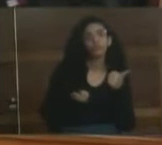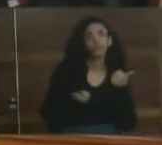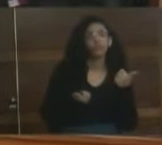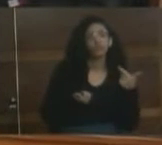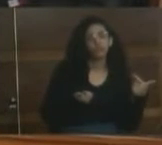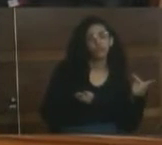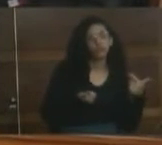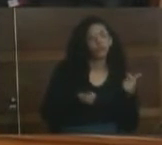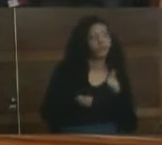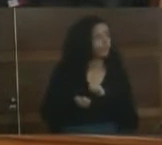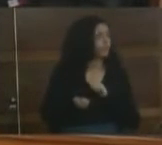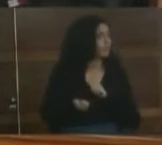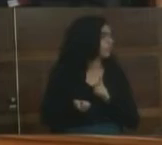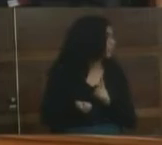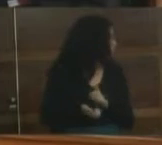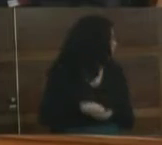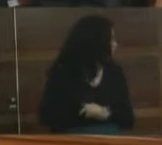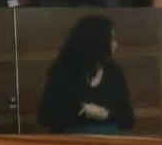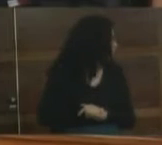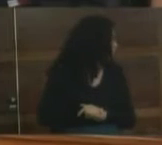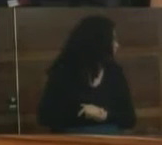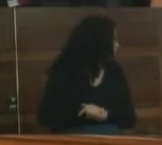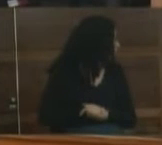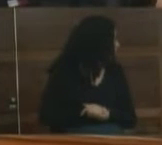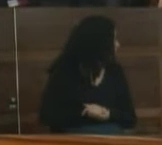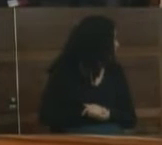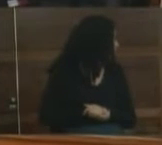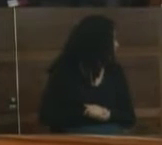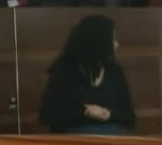12 presidente